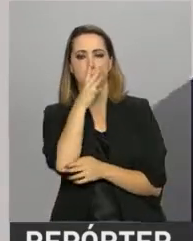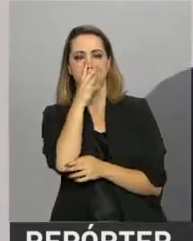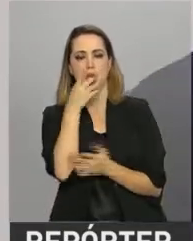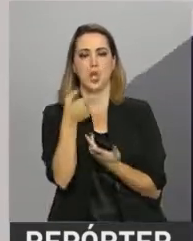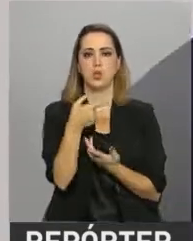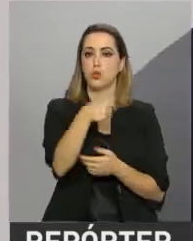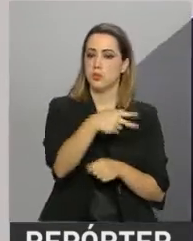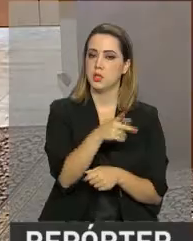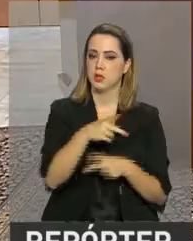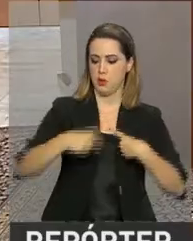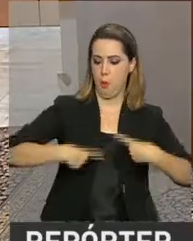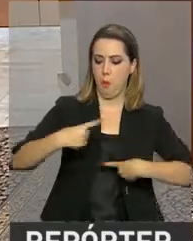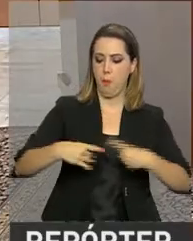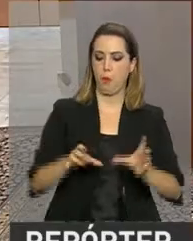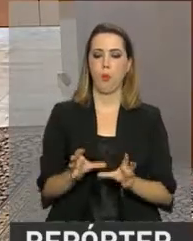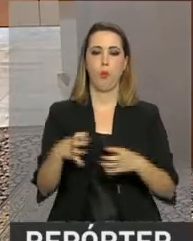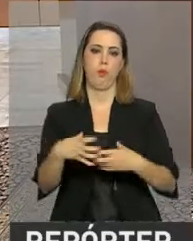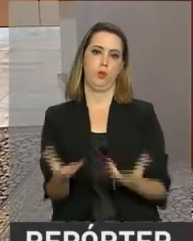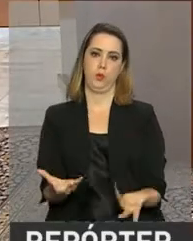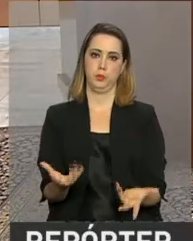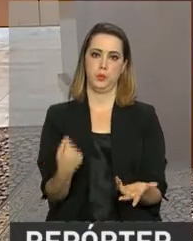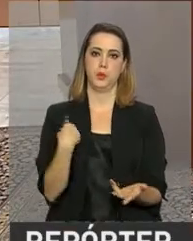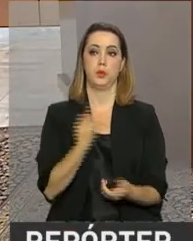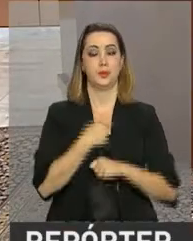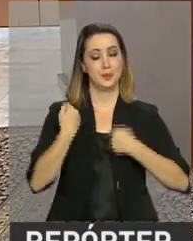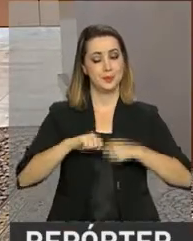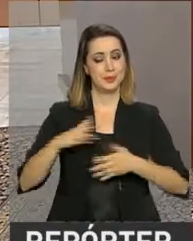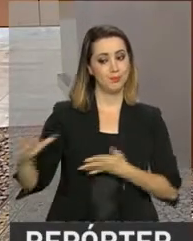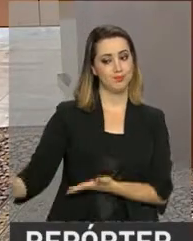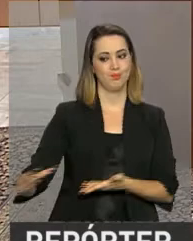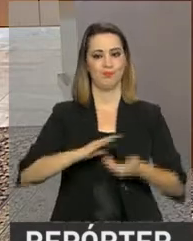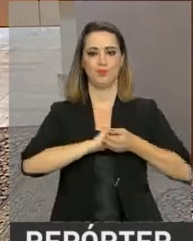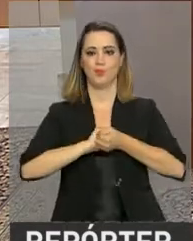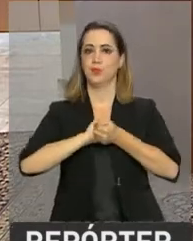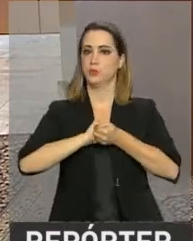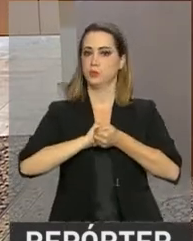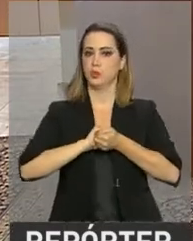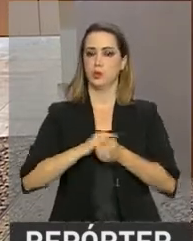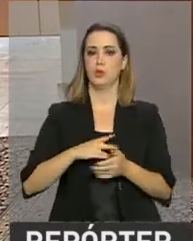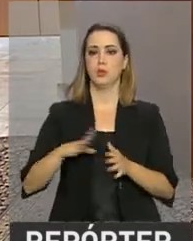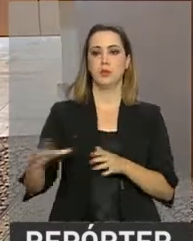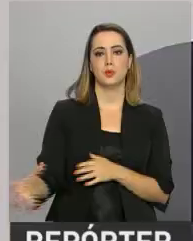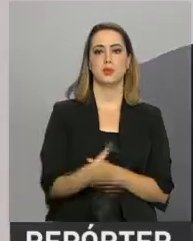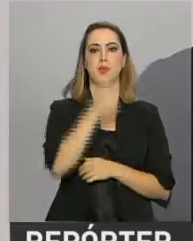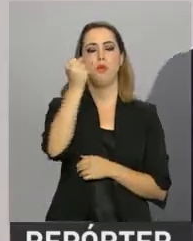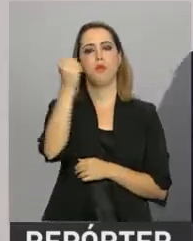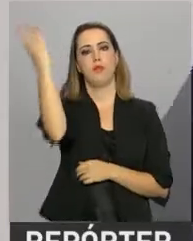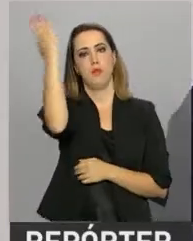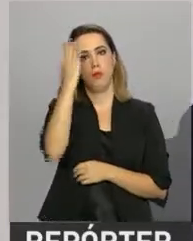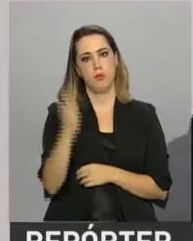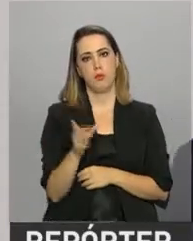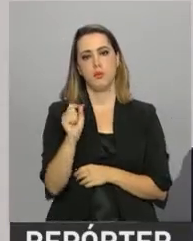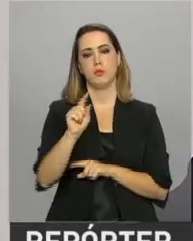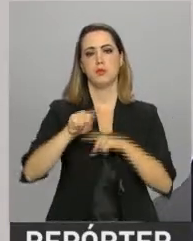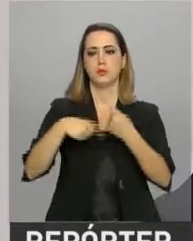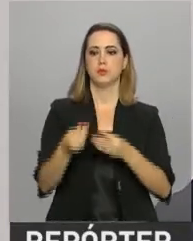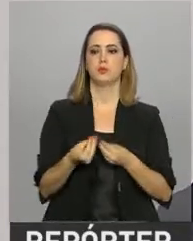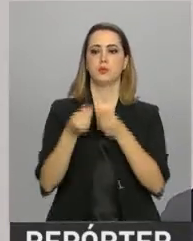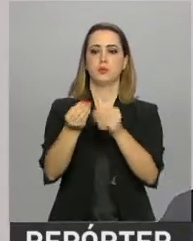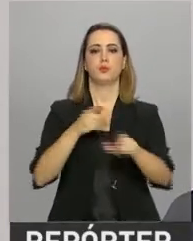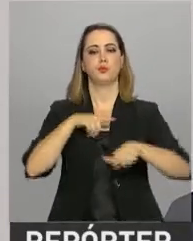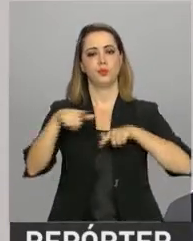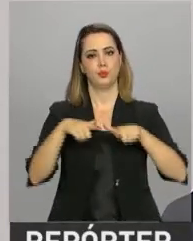neste momento para que possamos tirar o país da crise geral crescimento e ao depois o emprego pleno